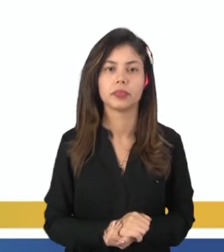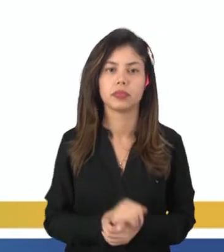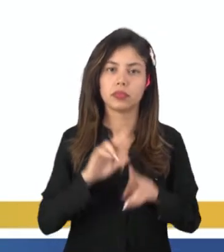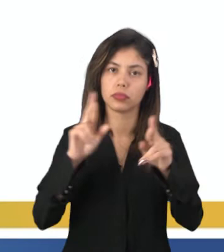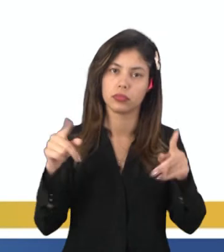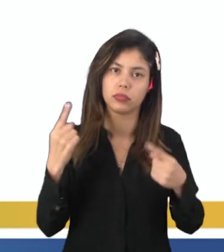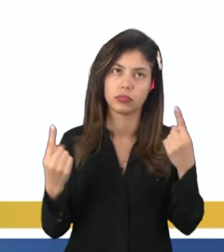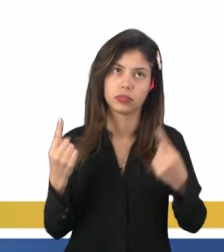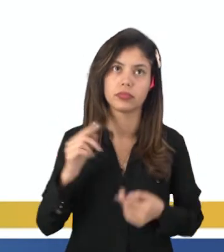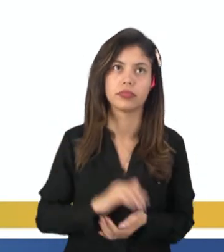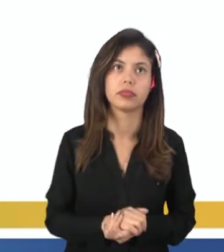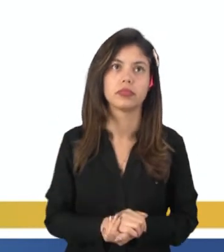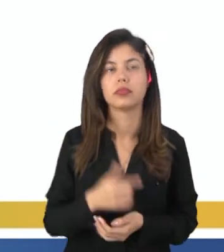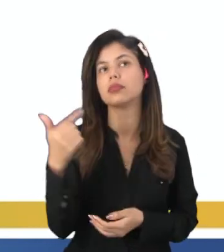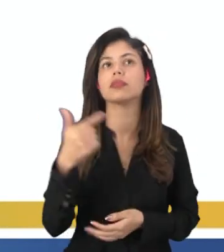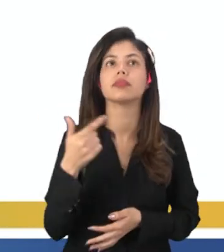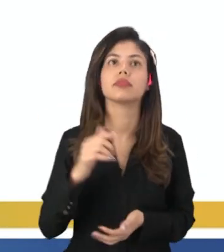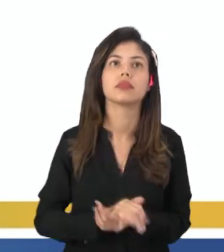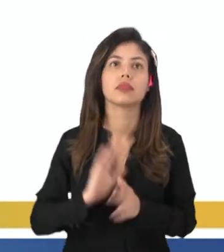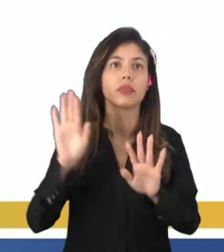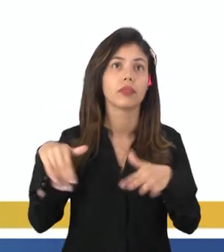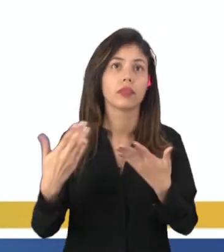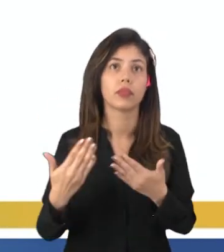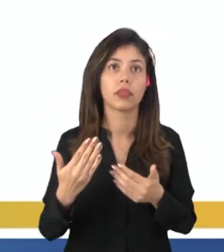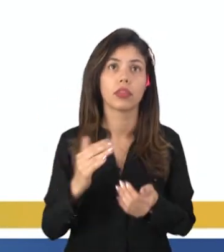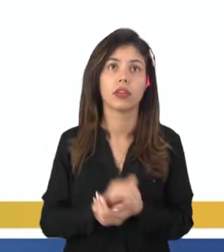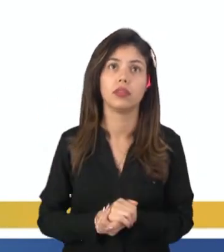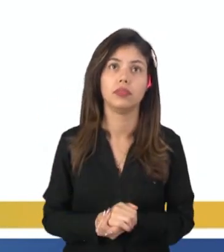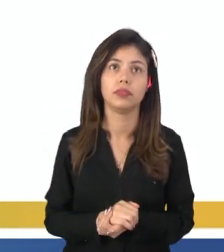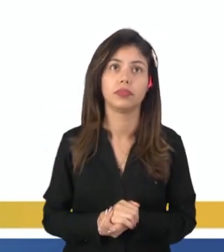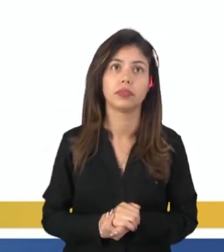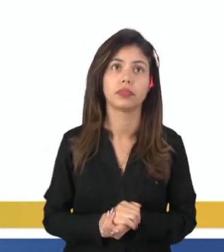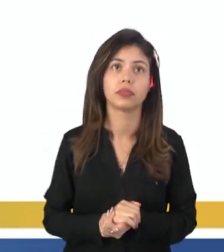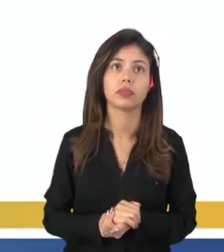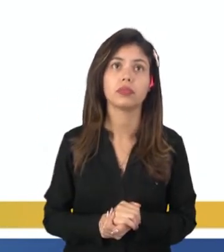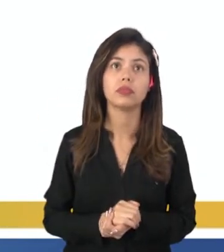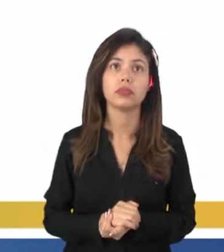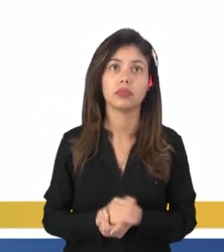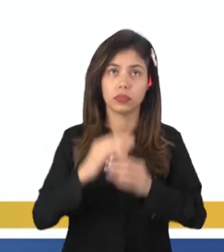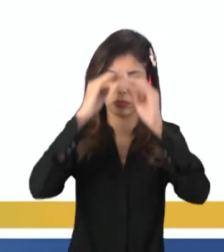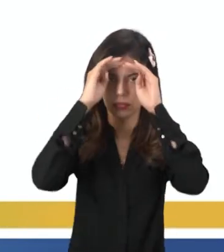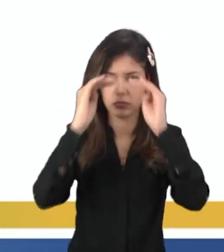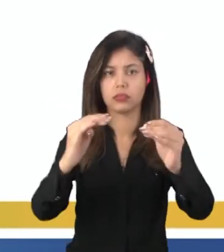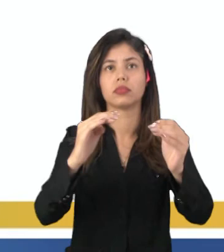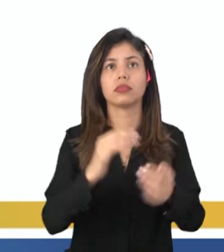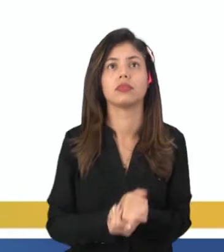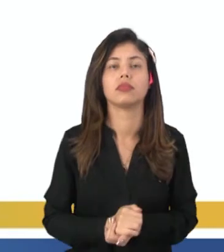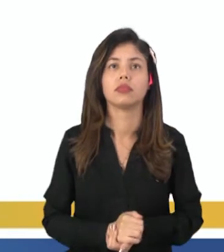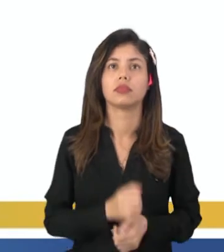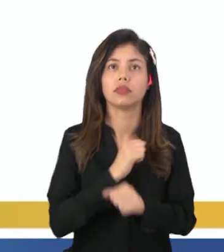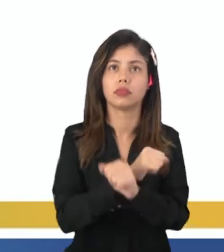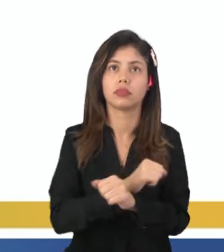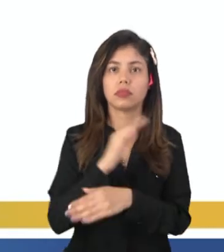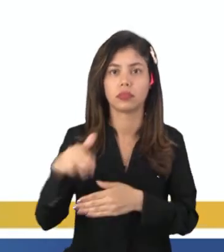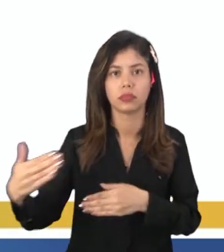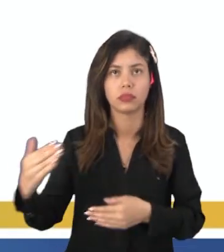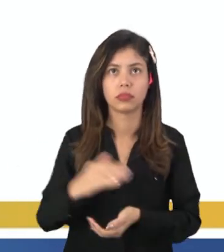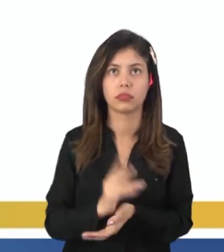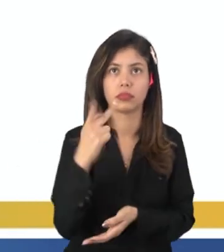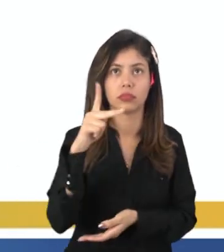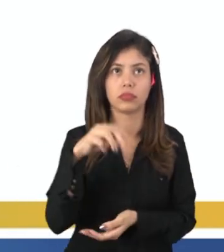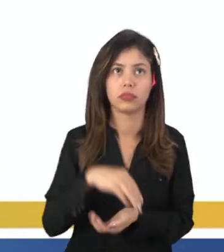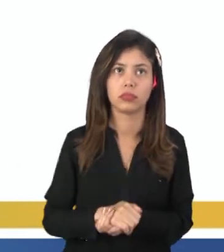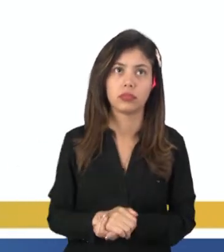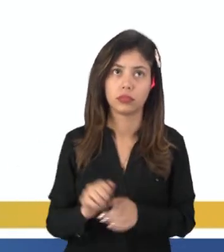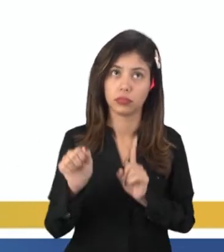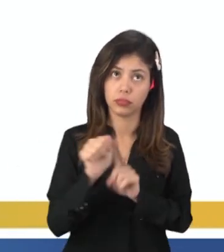né? A questão 2, né? Quais as principais obrigações dos escravos durante o período medieval? Letra